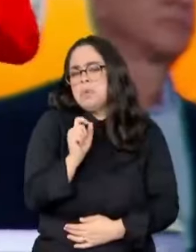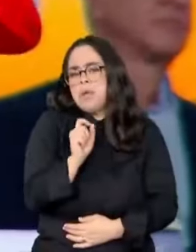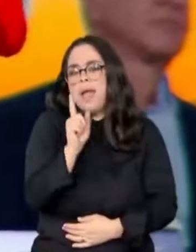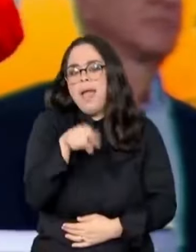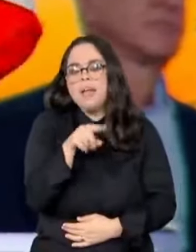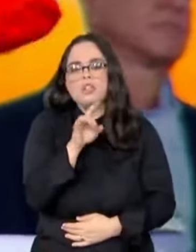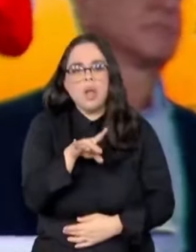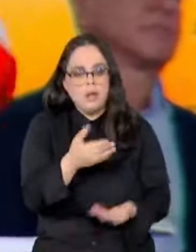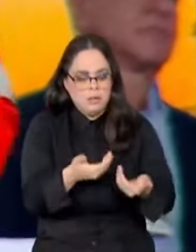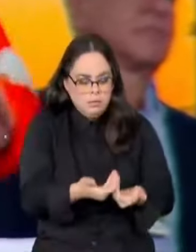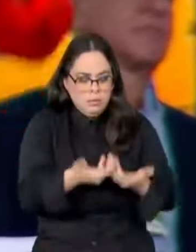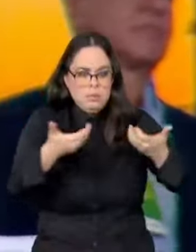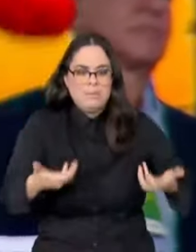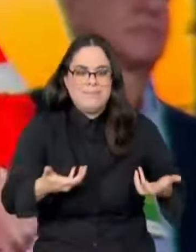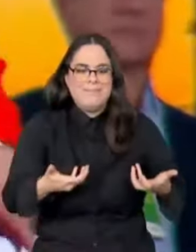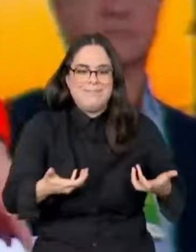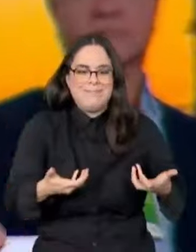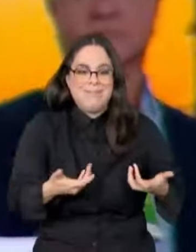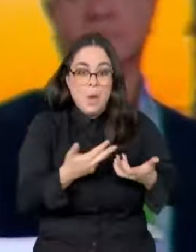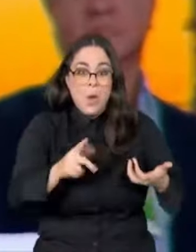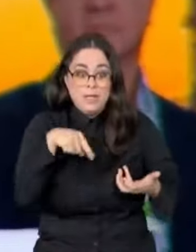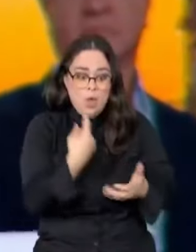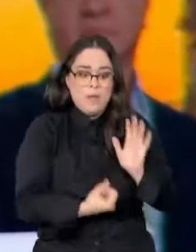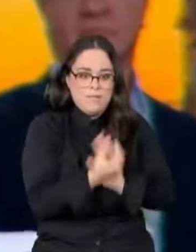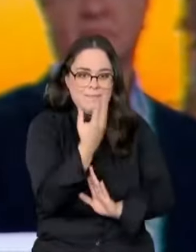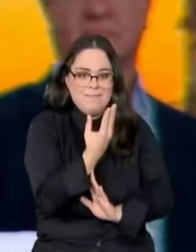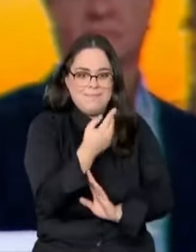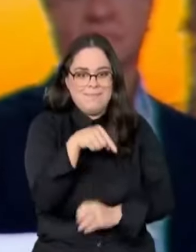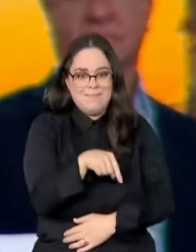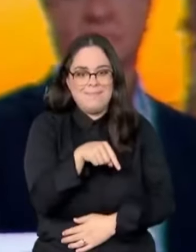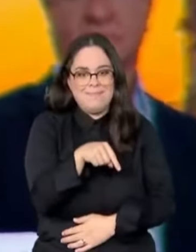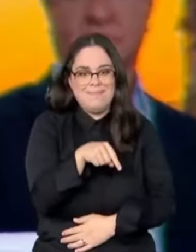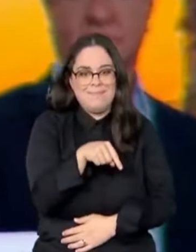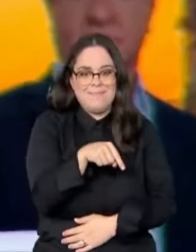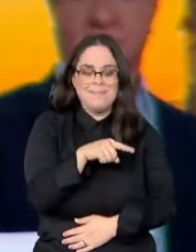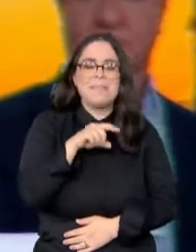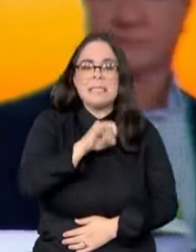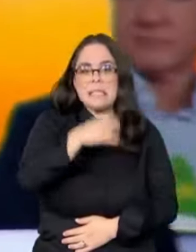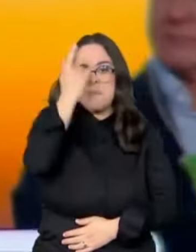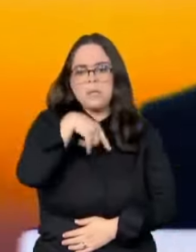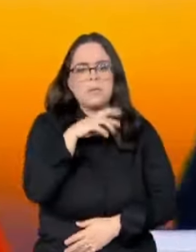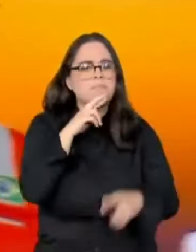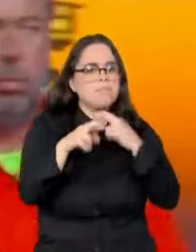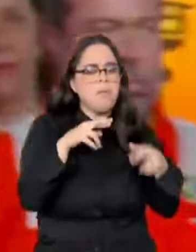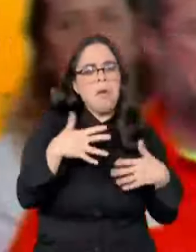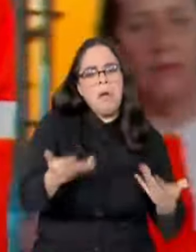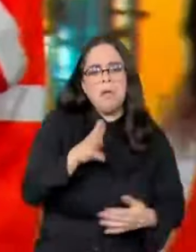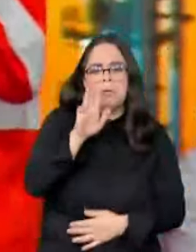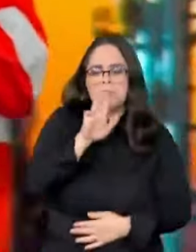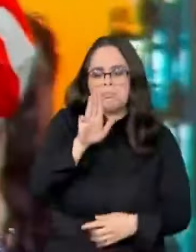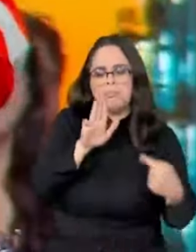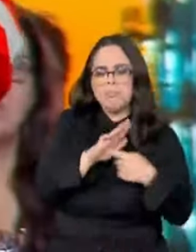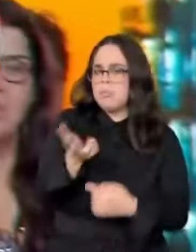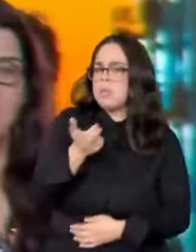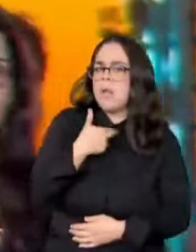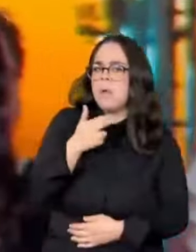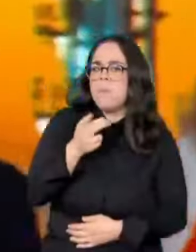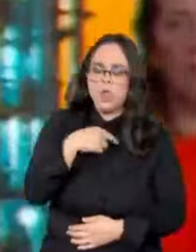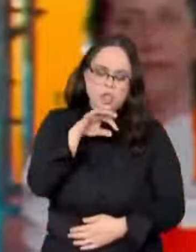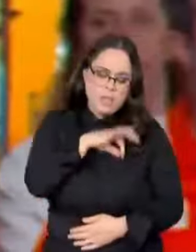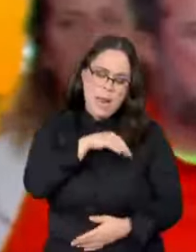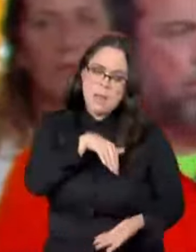apenas repartir um pouco daquilo que nós produzimos. Quando alguém reclama: mas Lula, não pode aumentar o salário